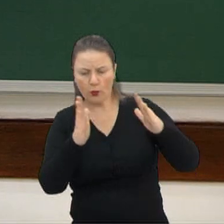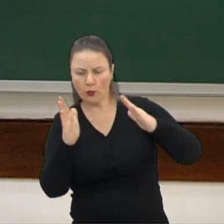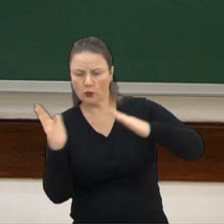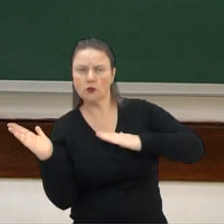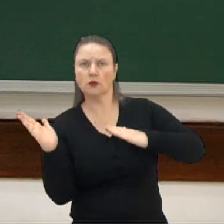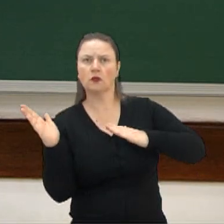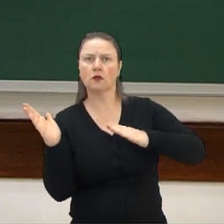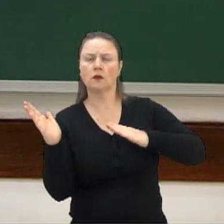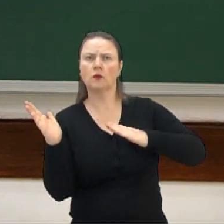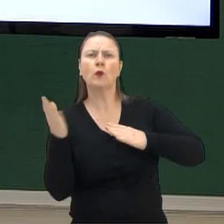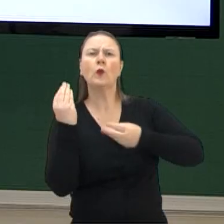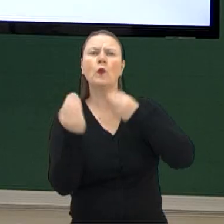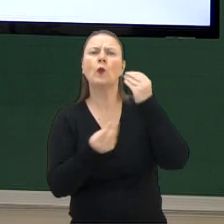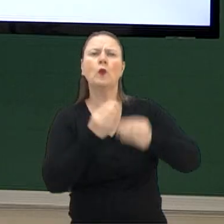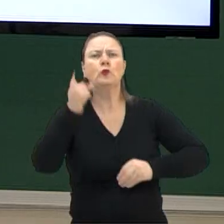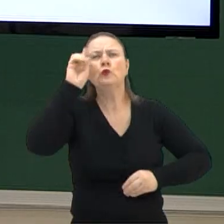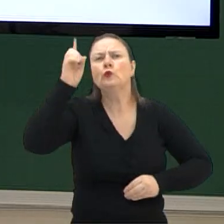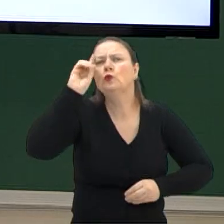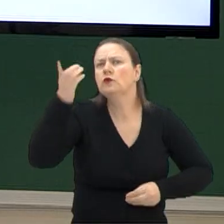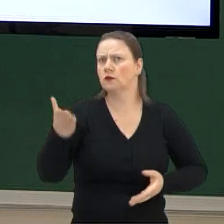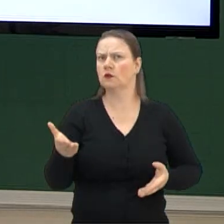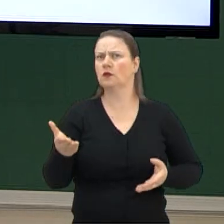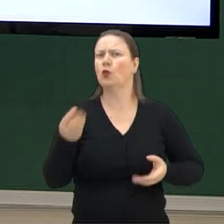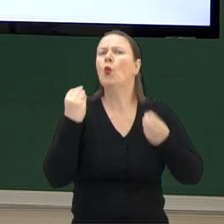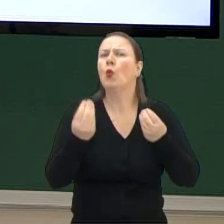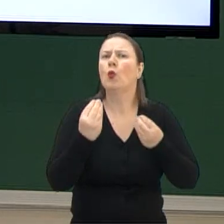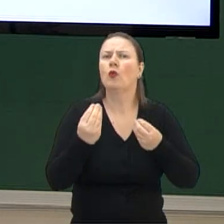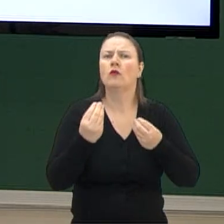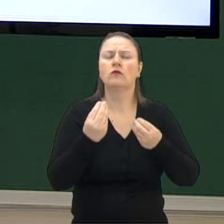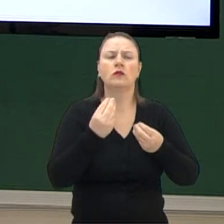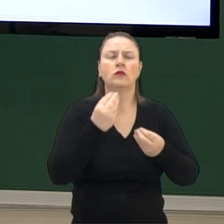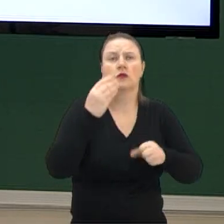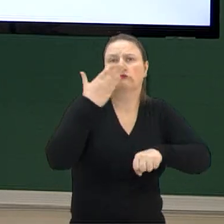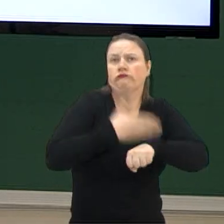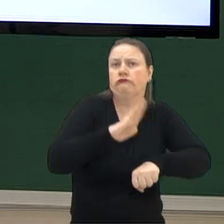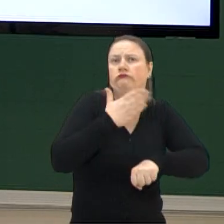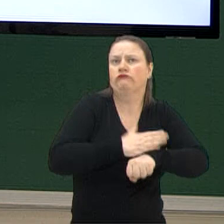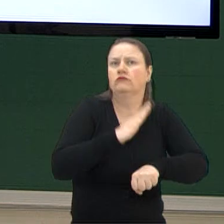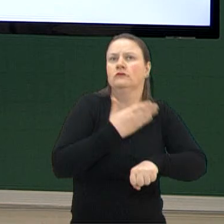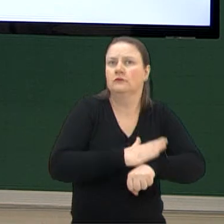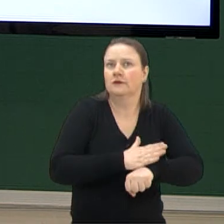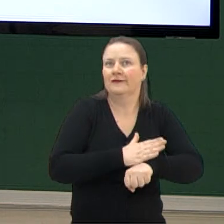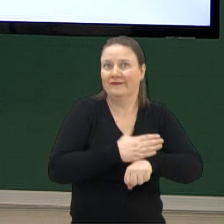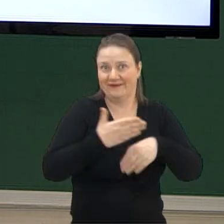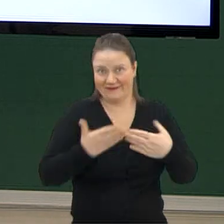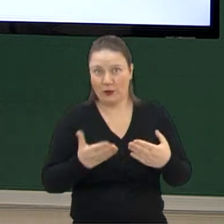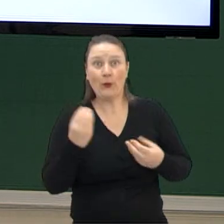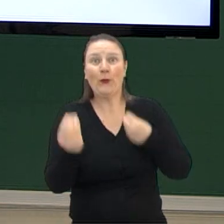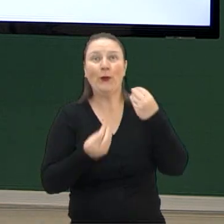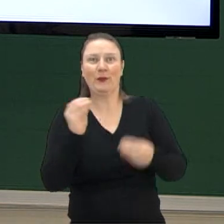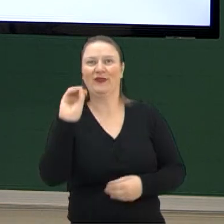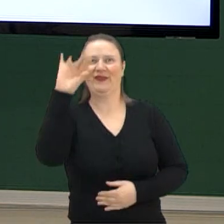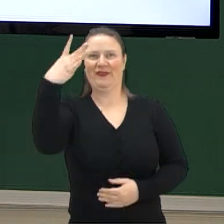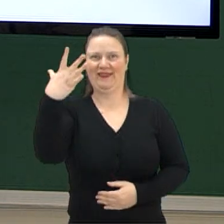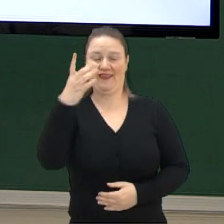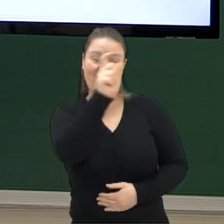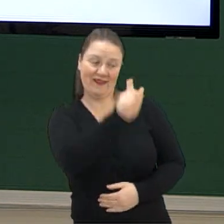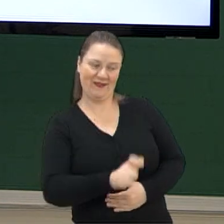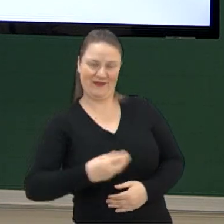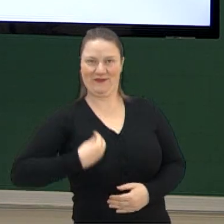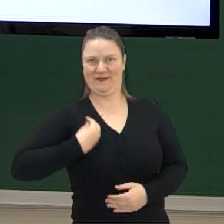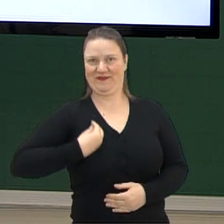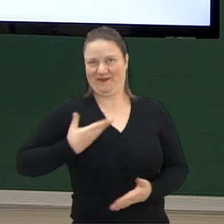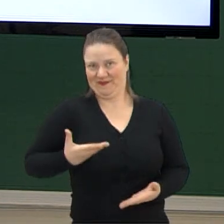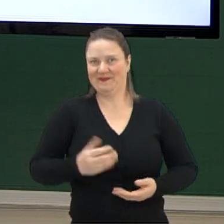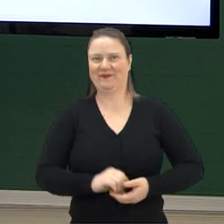Em com que frequência todas essas atividades que a pessoa gosta acontecem, certo? Vamos